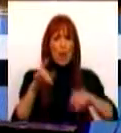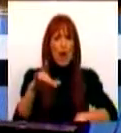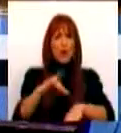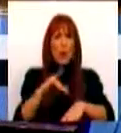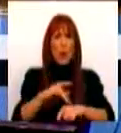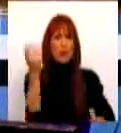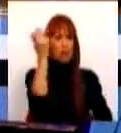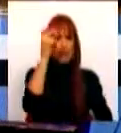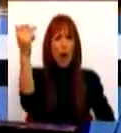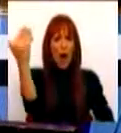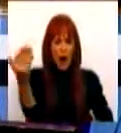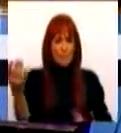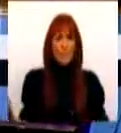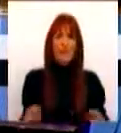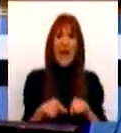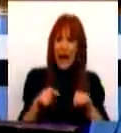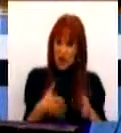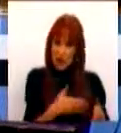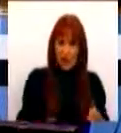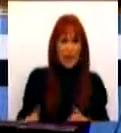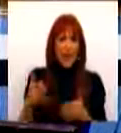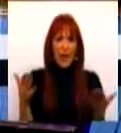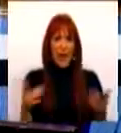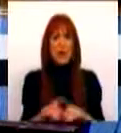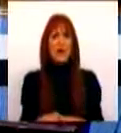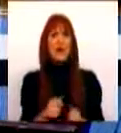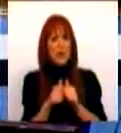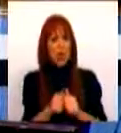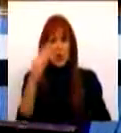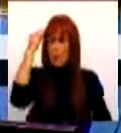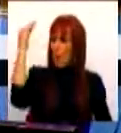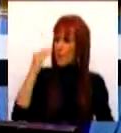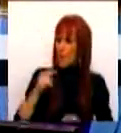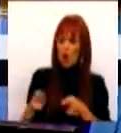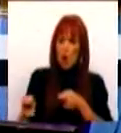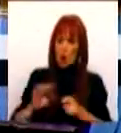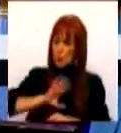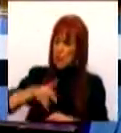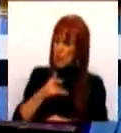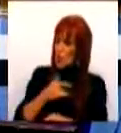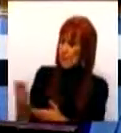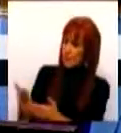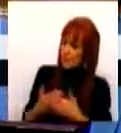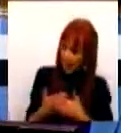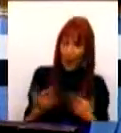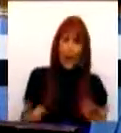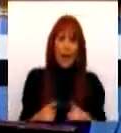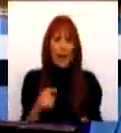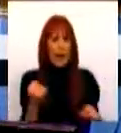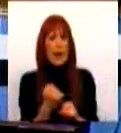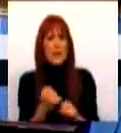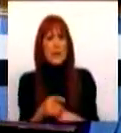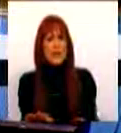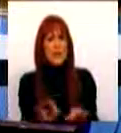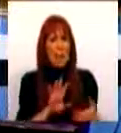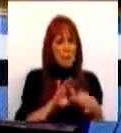doenças crónicas. Esta estratégia segue as recomendações da Organização Mundial de Saúde e funcionará de